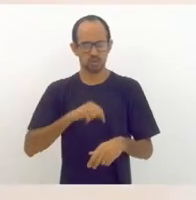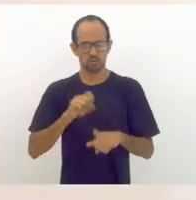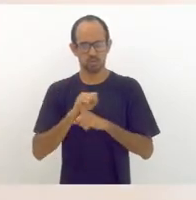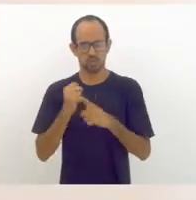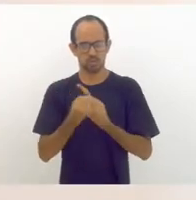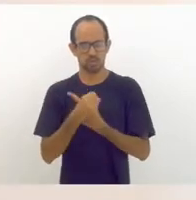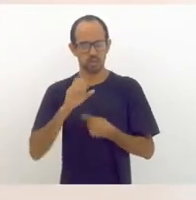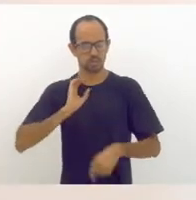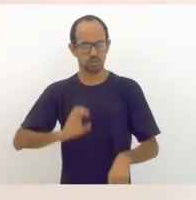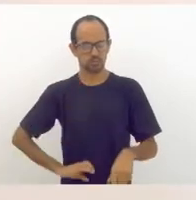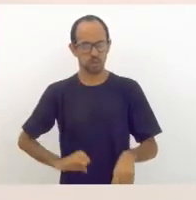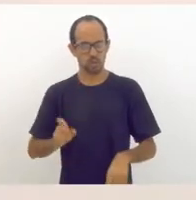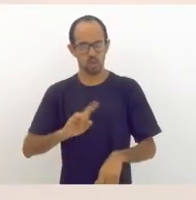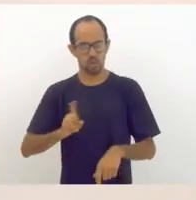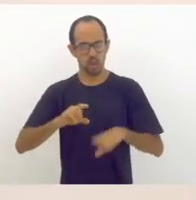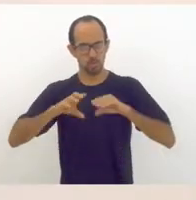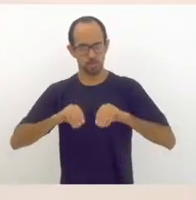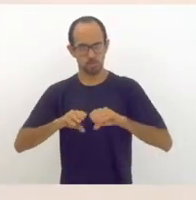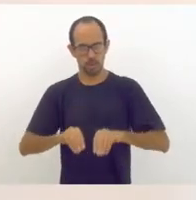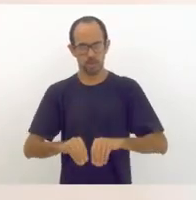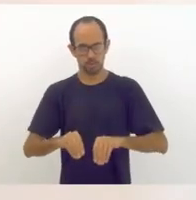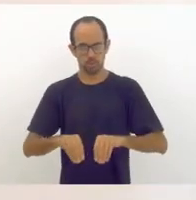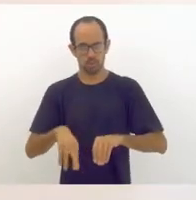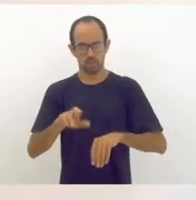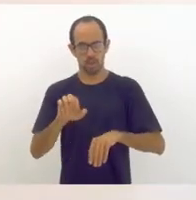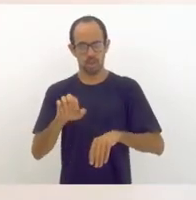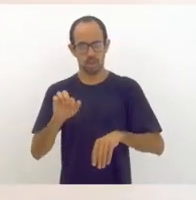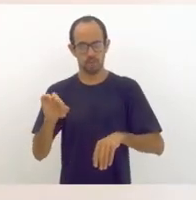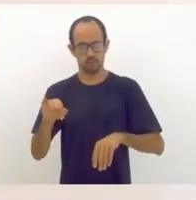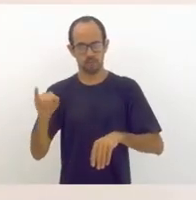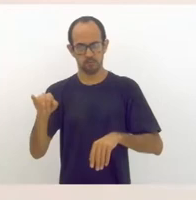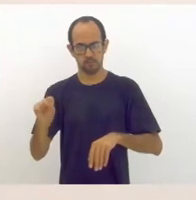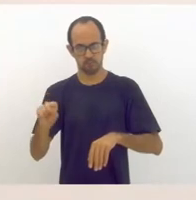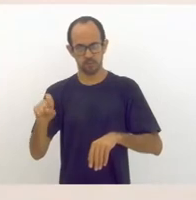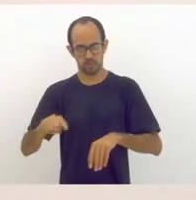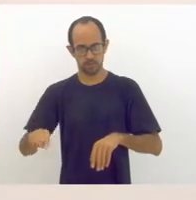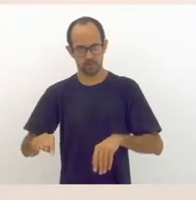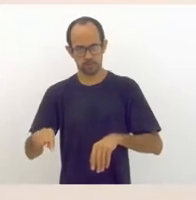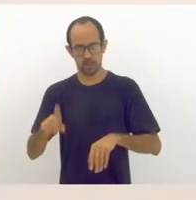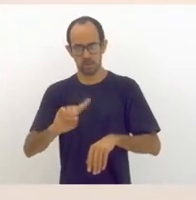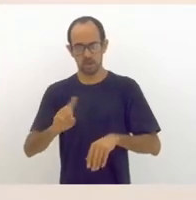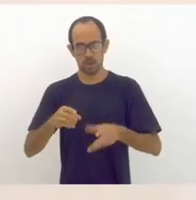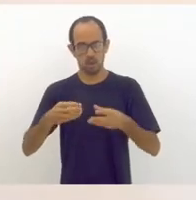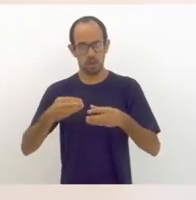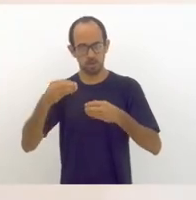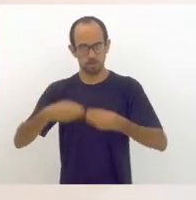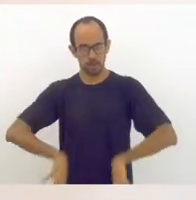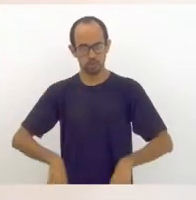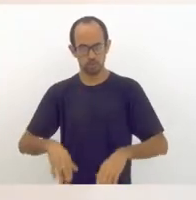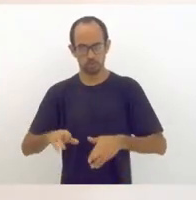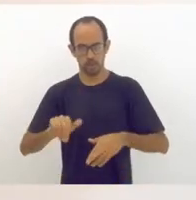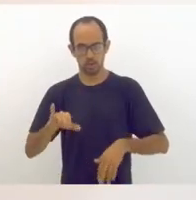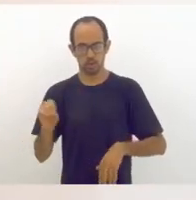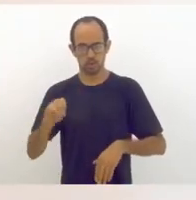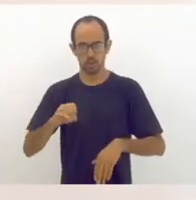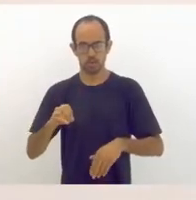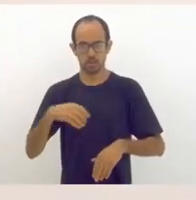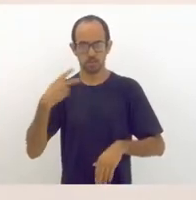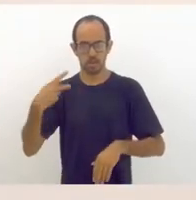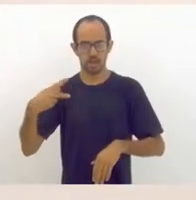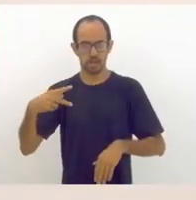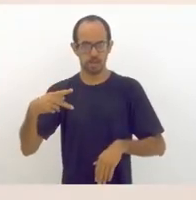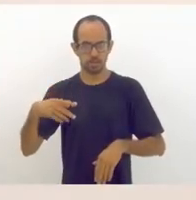civil, é não mexam com a Refis, não mexam mais com prejuízo para o Rio Paraíba. Os prefeitos têm que começar a correr atrás